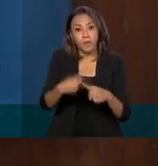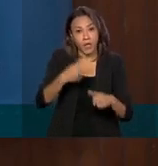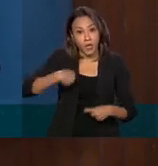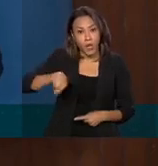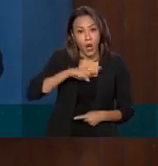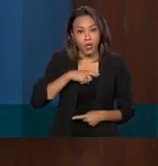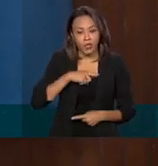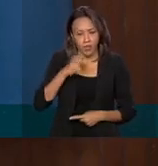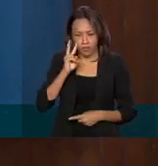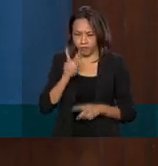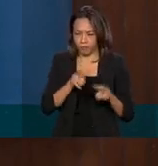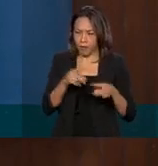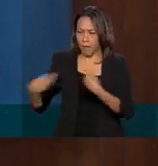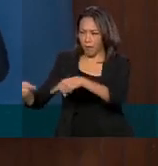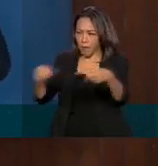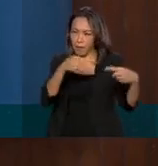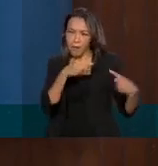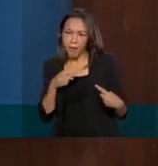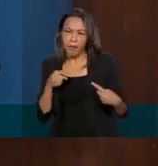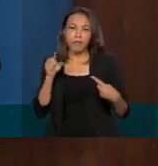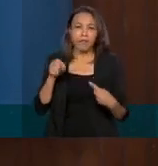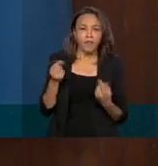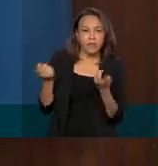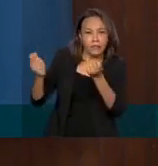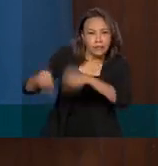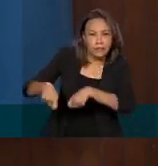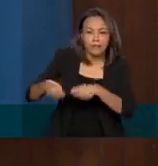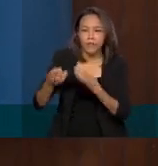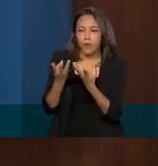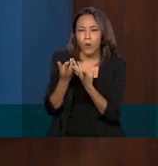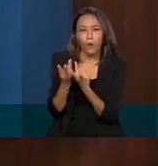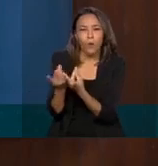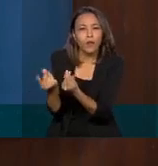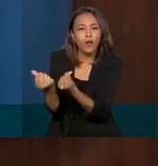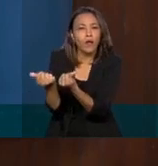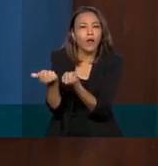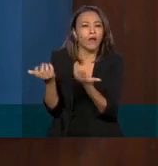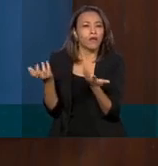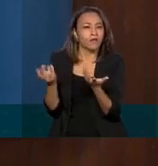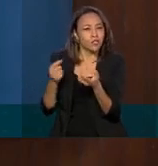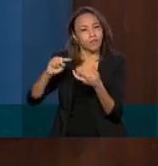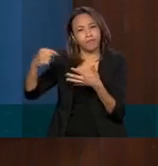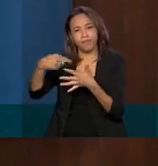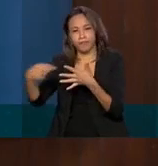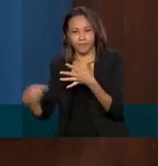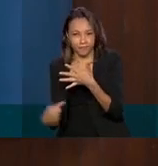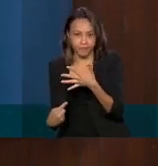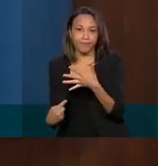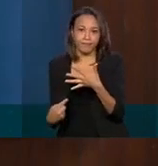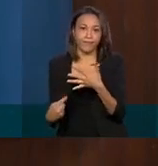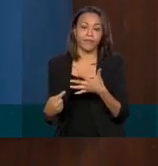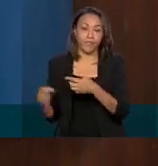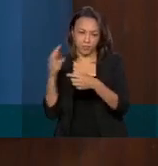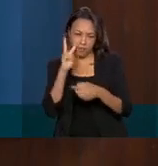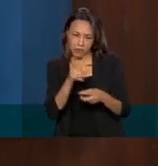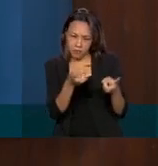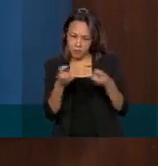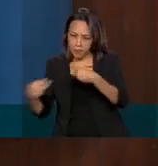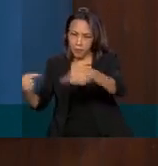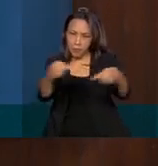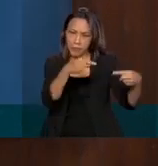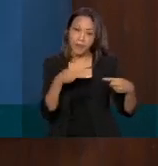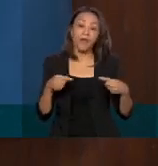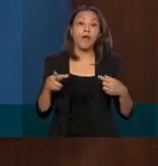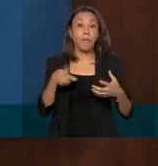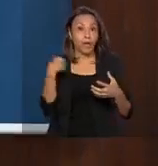essa discussão sobre eficácia e como calcular eficácia, etc. Para auxiliar na